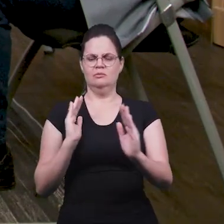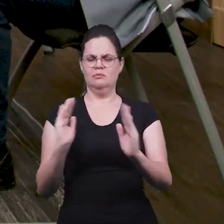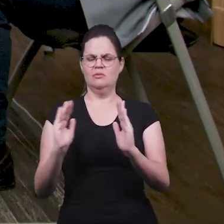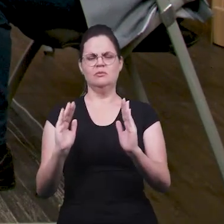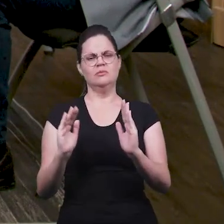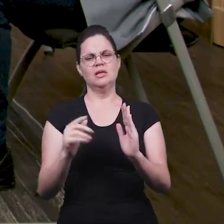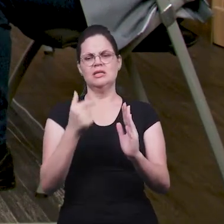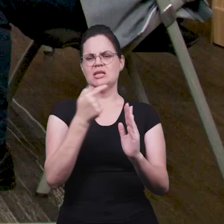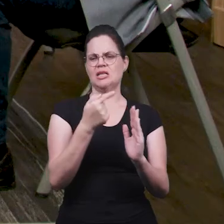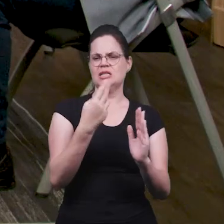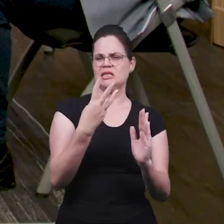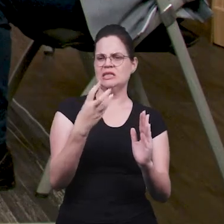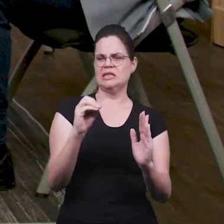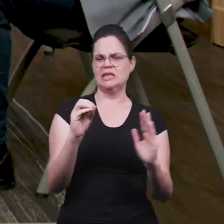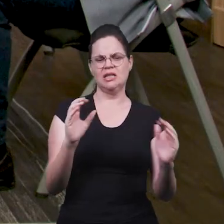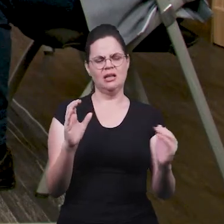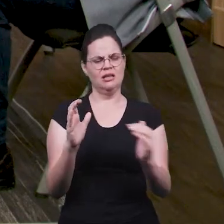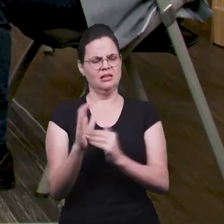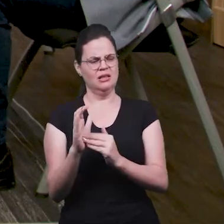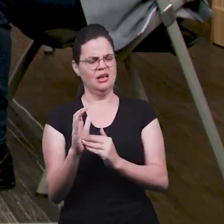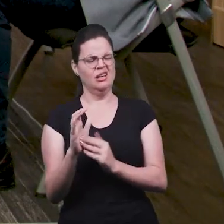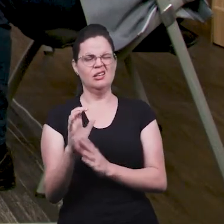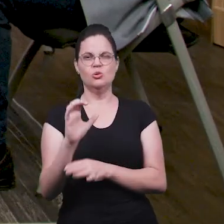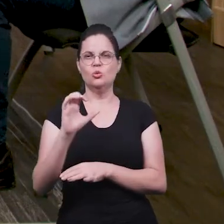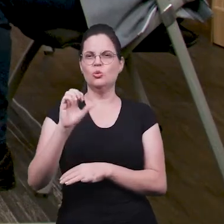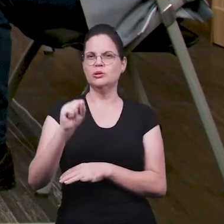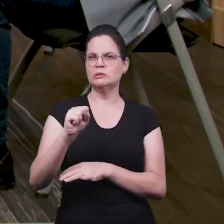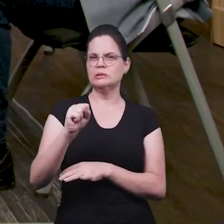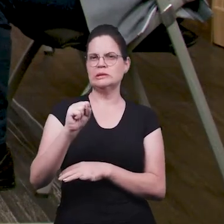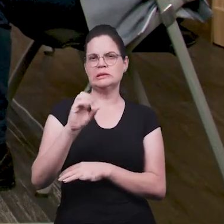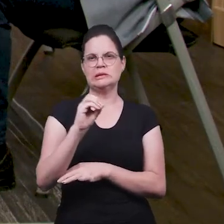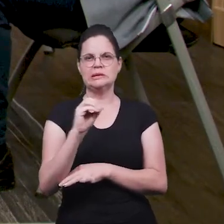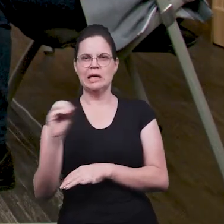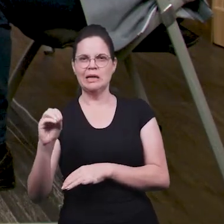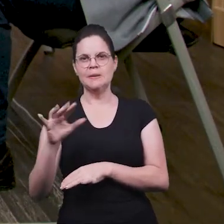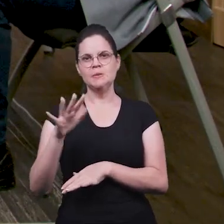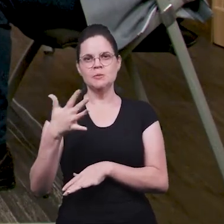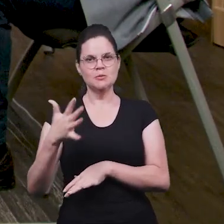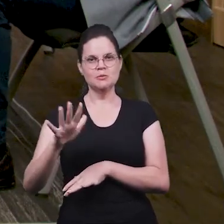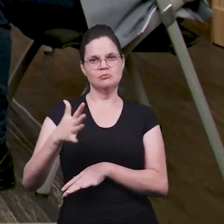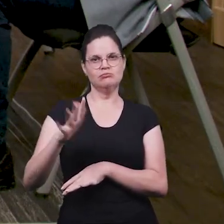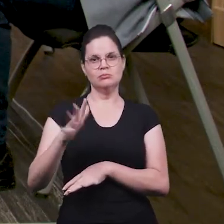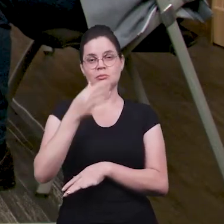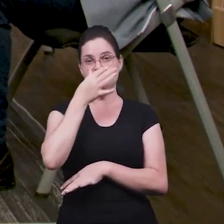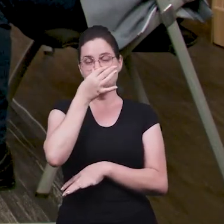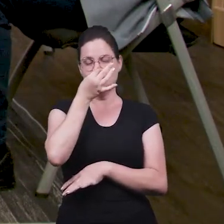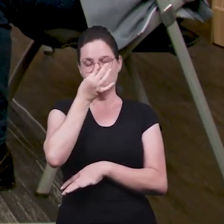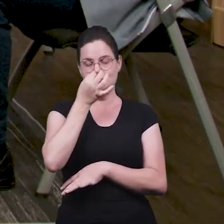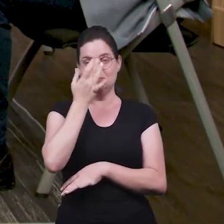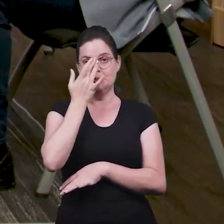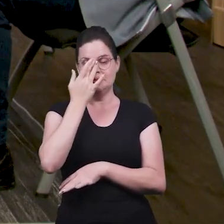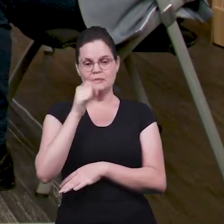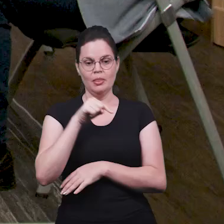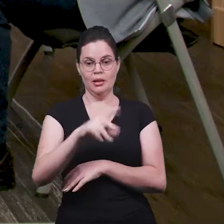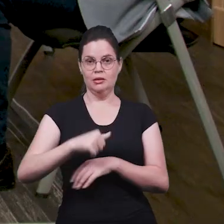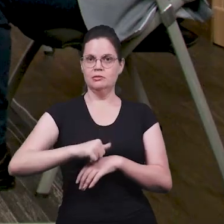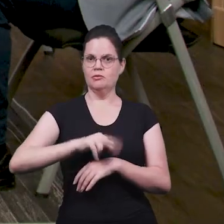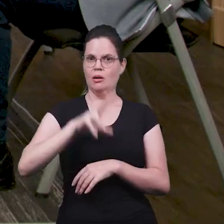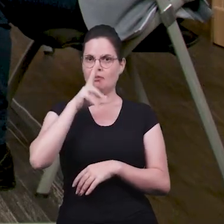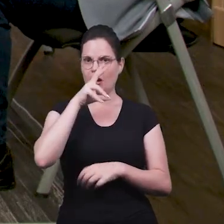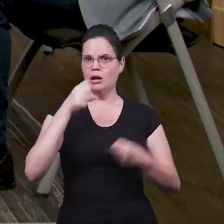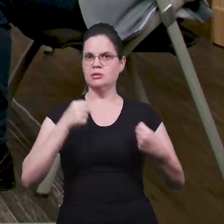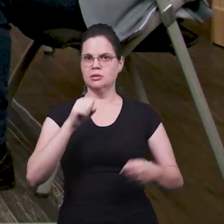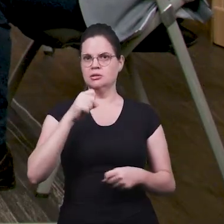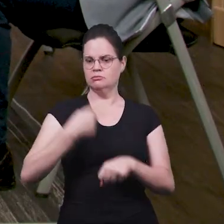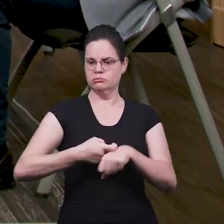o ano 730, depois até 800 e alguma coisa, ele foi até mais forte,